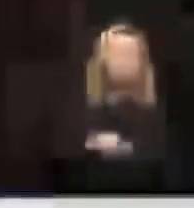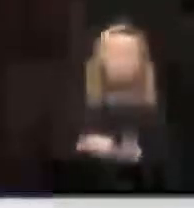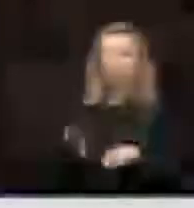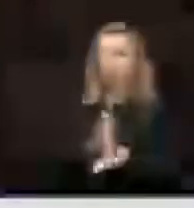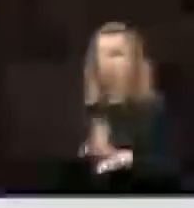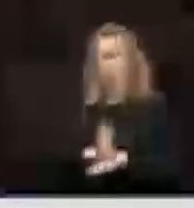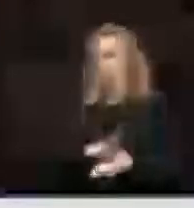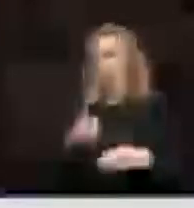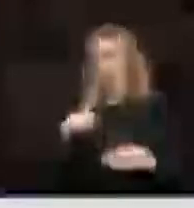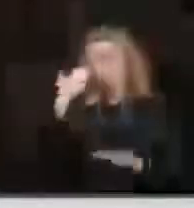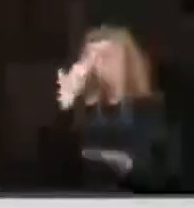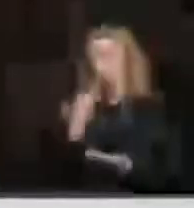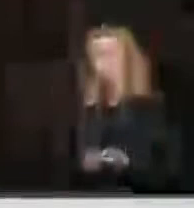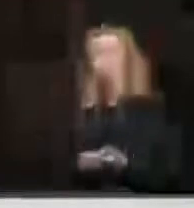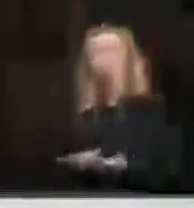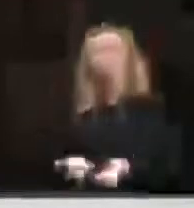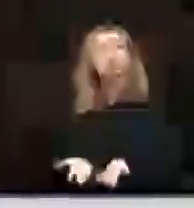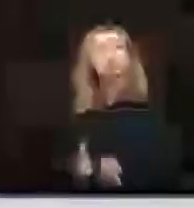Eu acredito